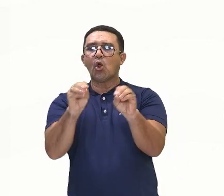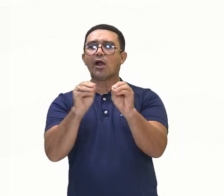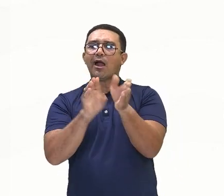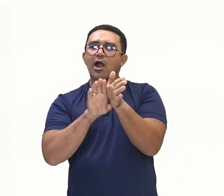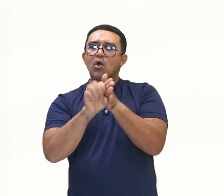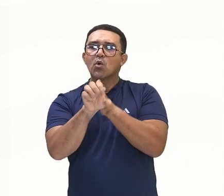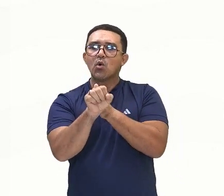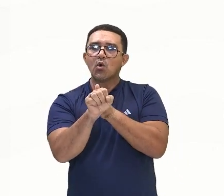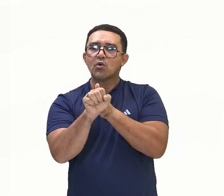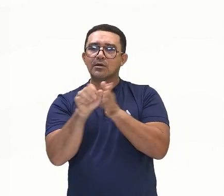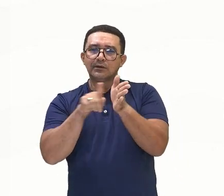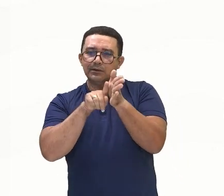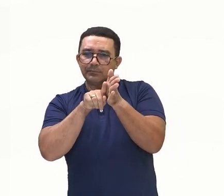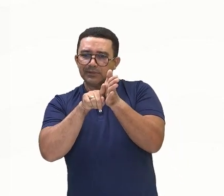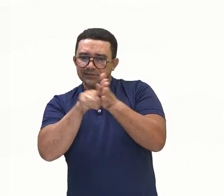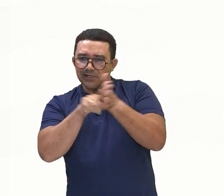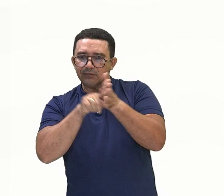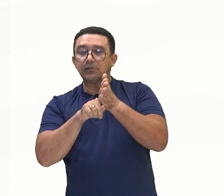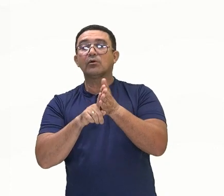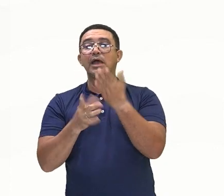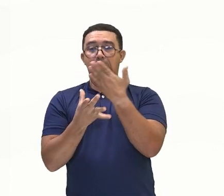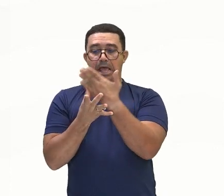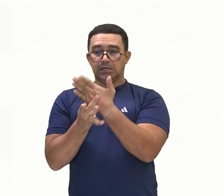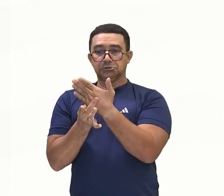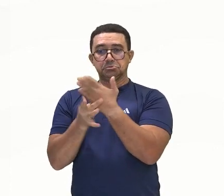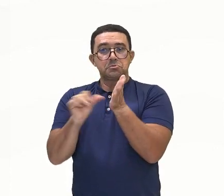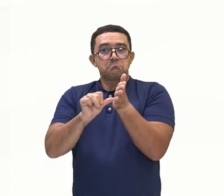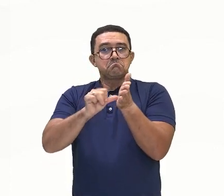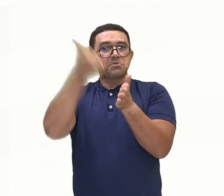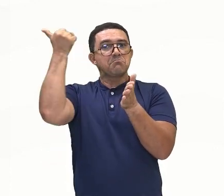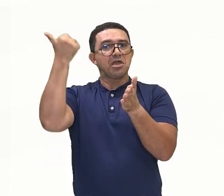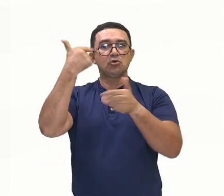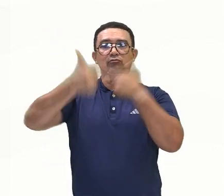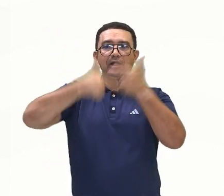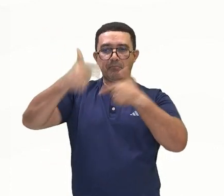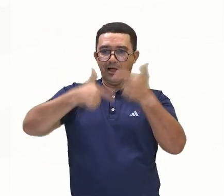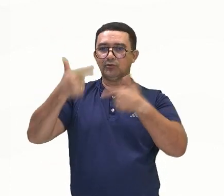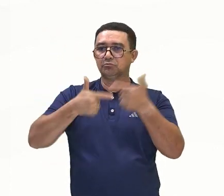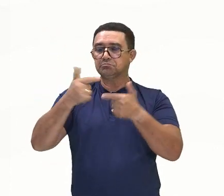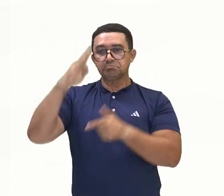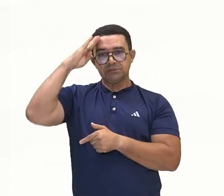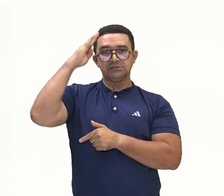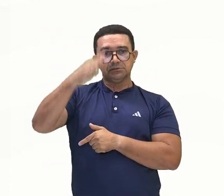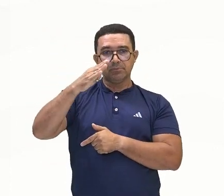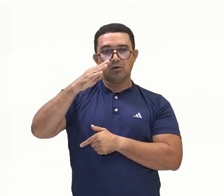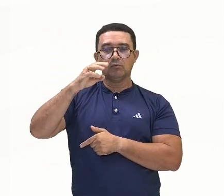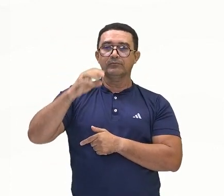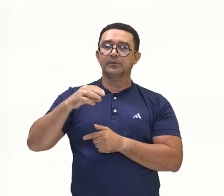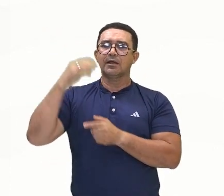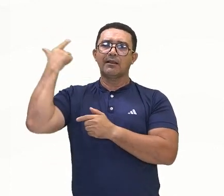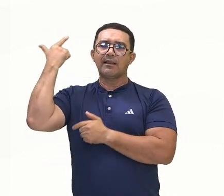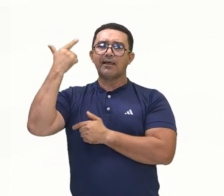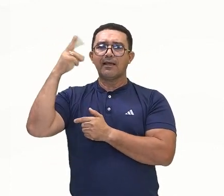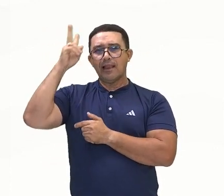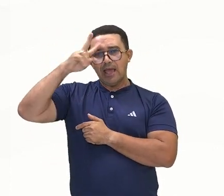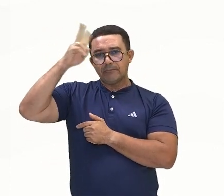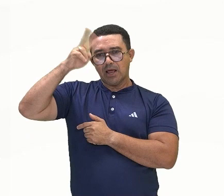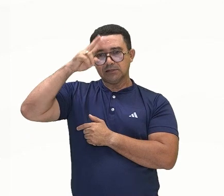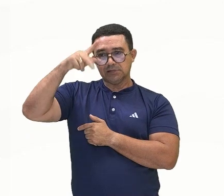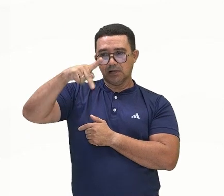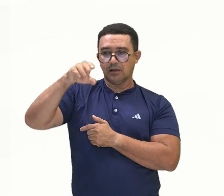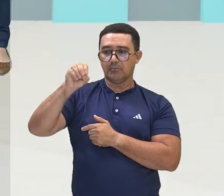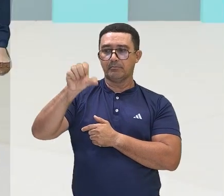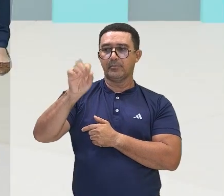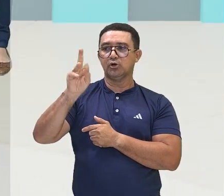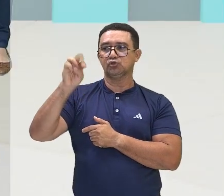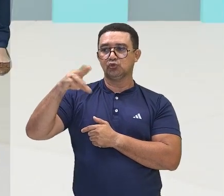brasileiro, essa é a primeira obra aí que aparece como a obra destaque, tá bom? Então, a gente vai entender um pouquinho aqui a respeito dessa obra. Eu